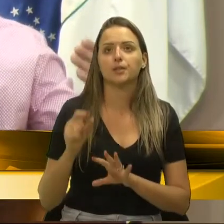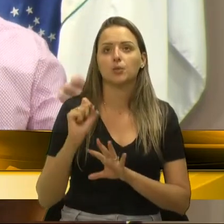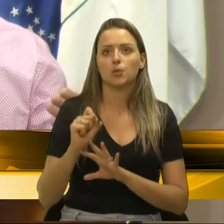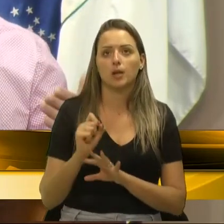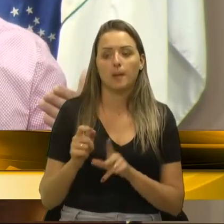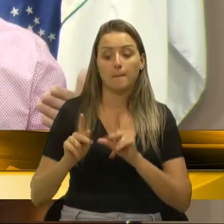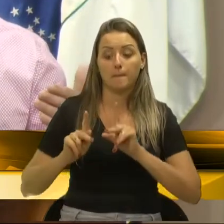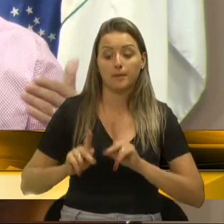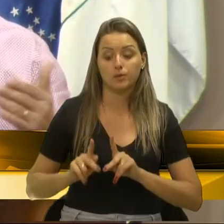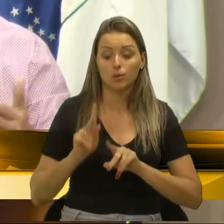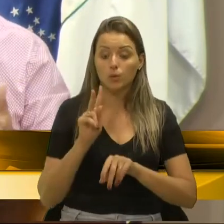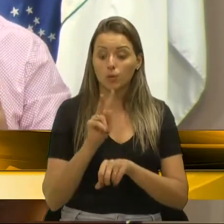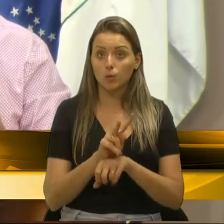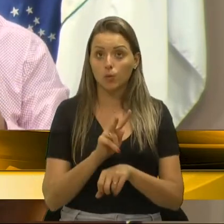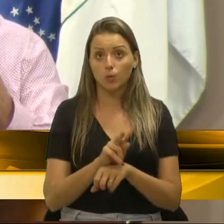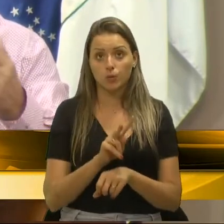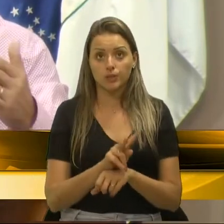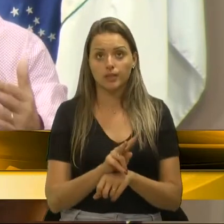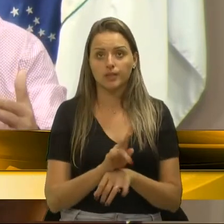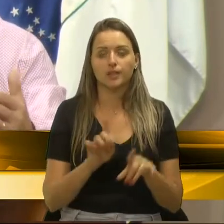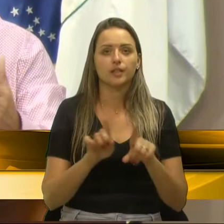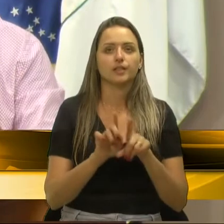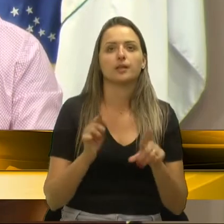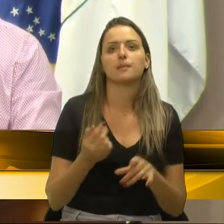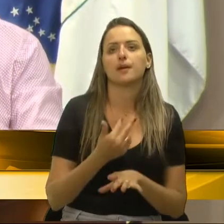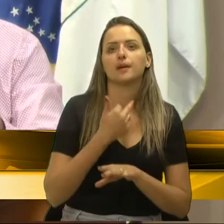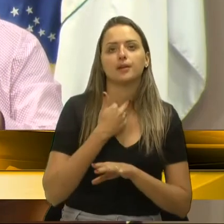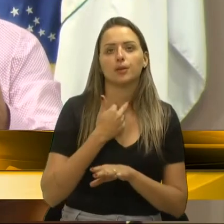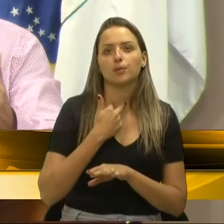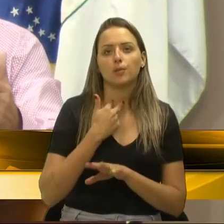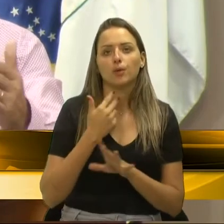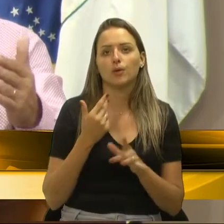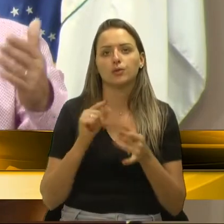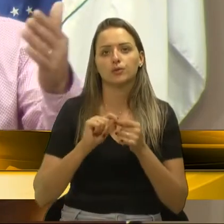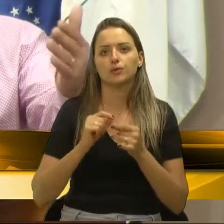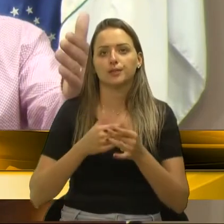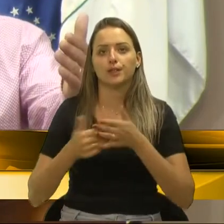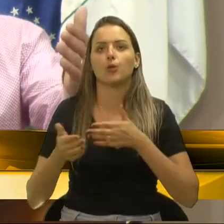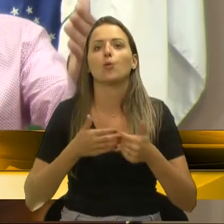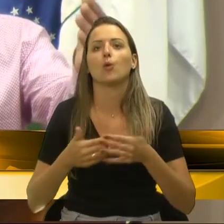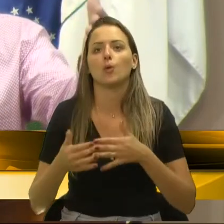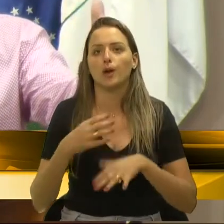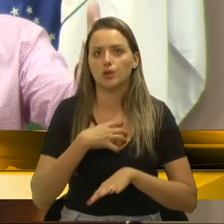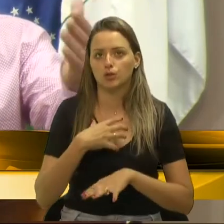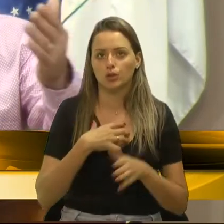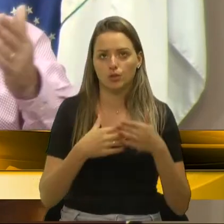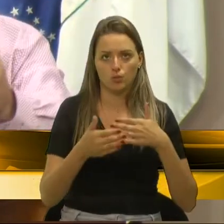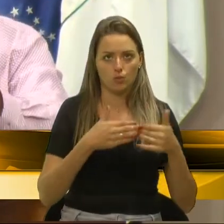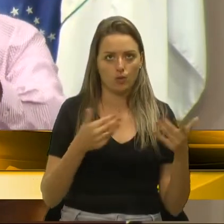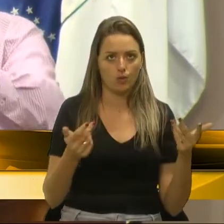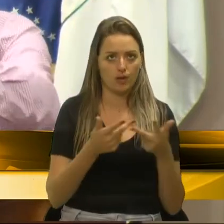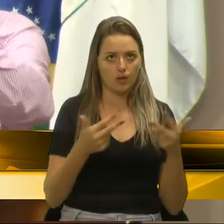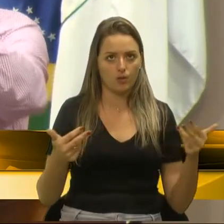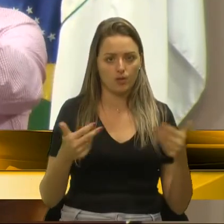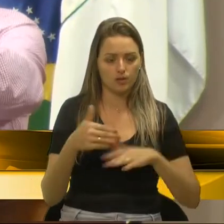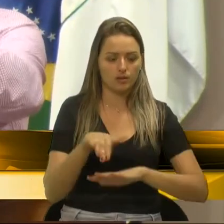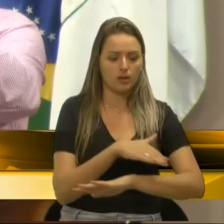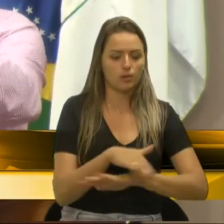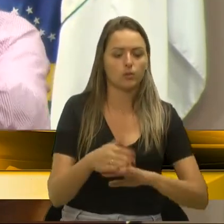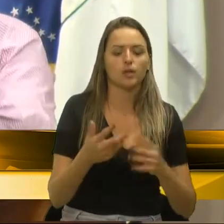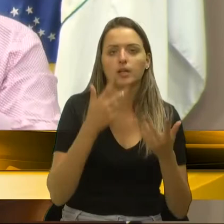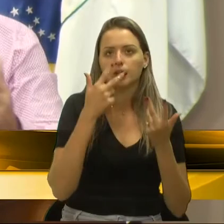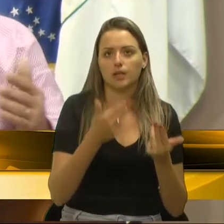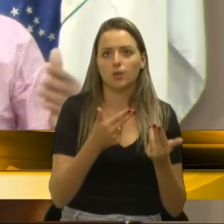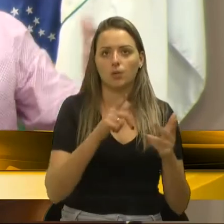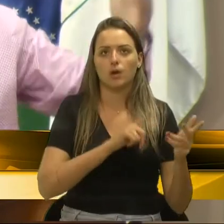moradores cuidem, também não significa que se possa ali fazer qualquer coisa na determinada rua, como tem projeto também